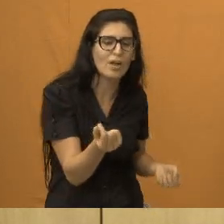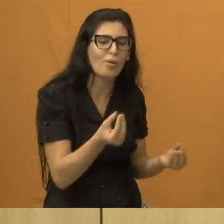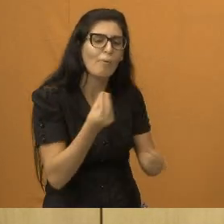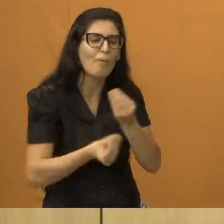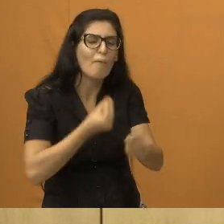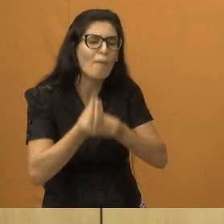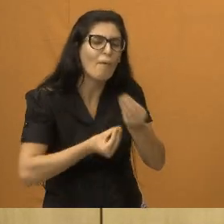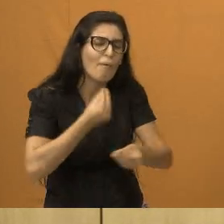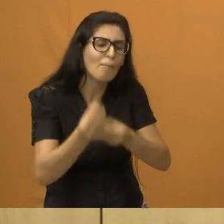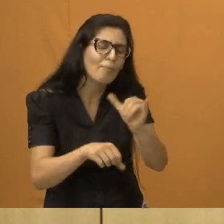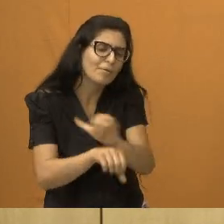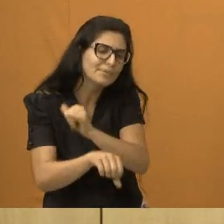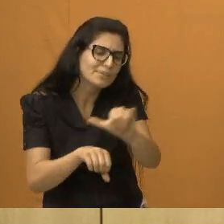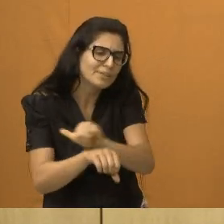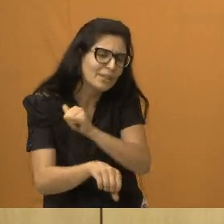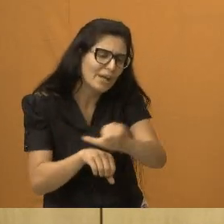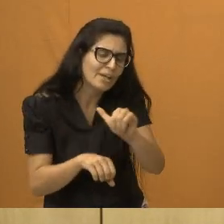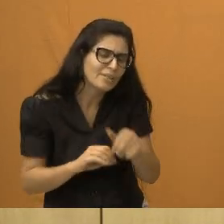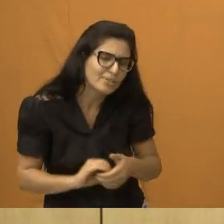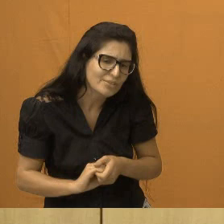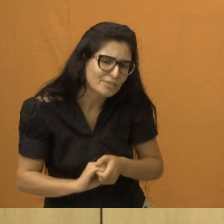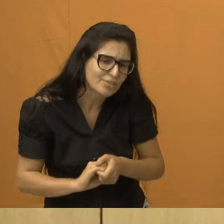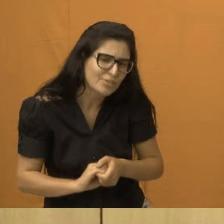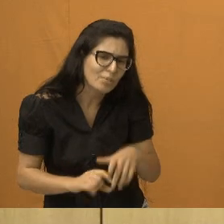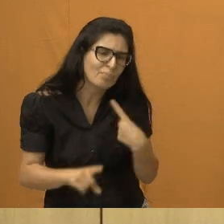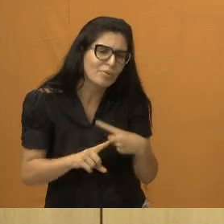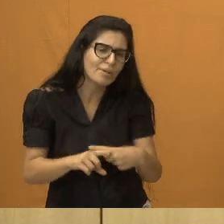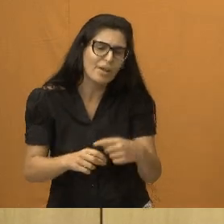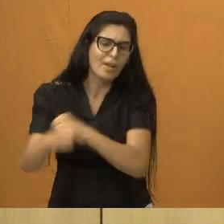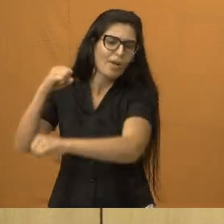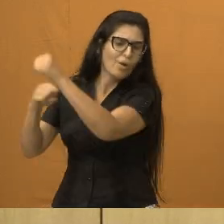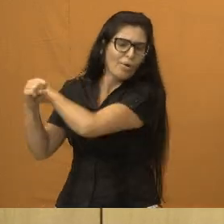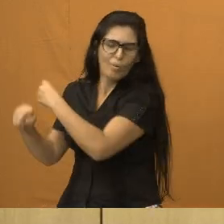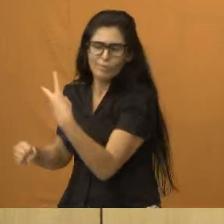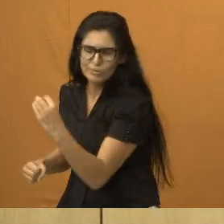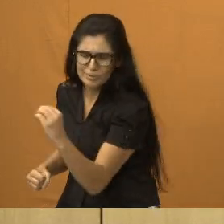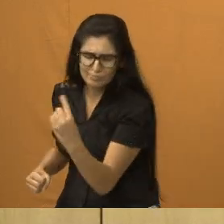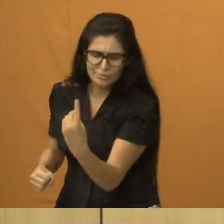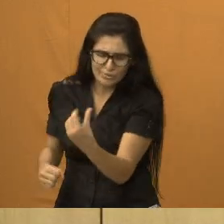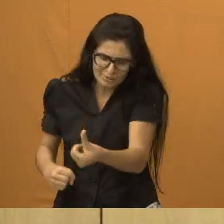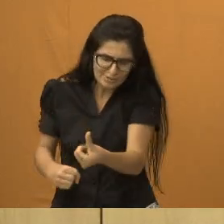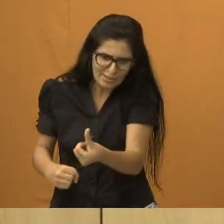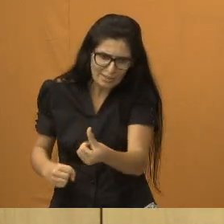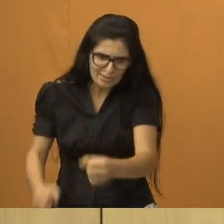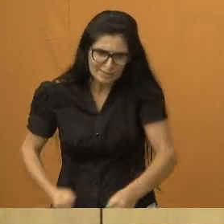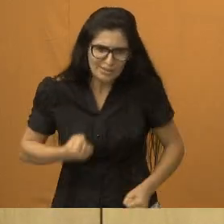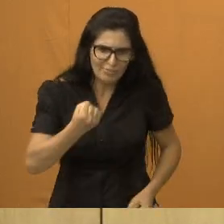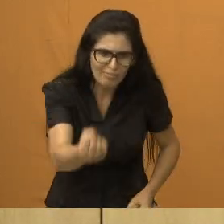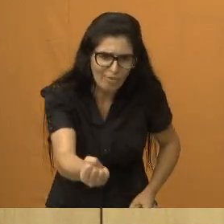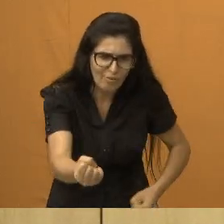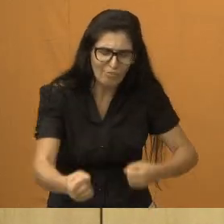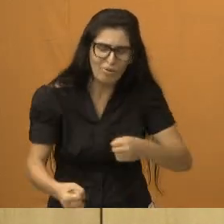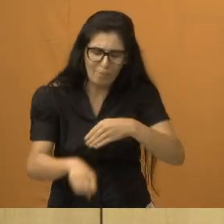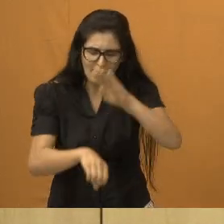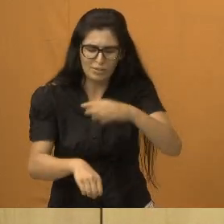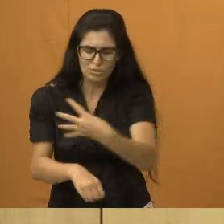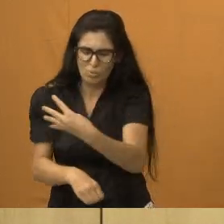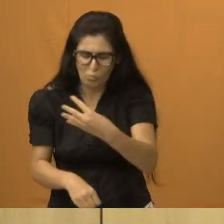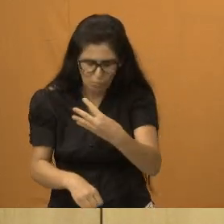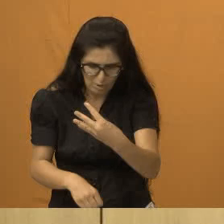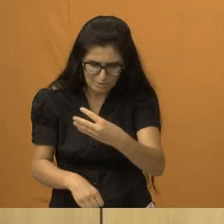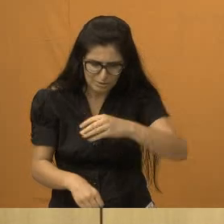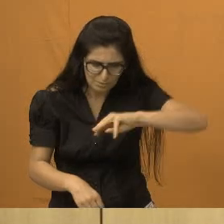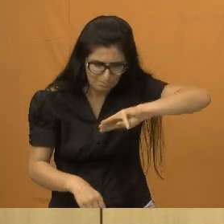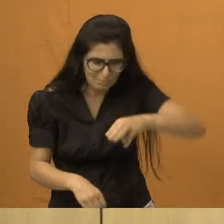e depois a gente faz uma devolução, e em 2016 nós devolvemos mais de 4,5 milhões,